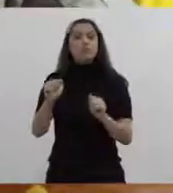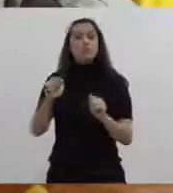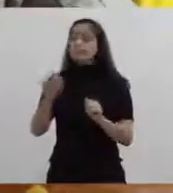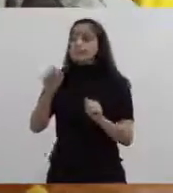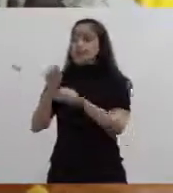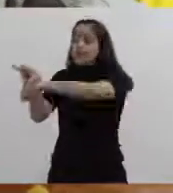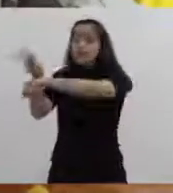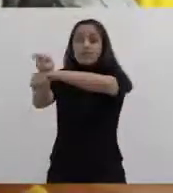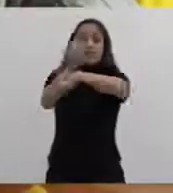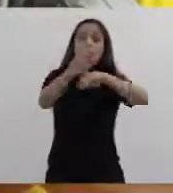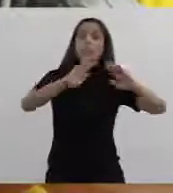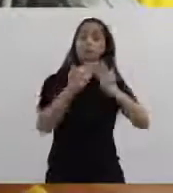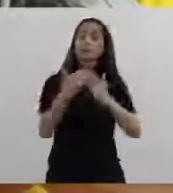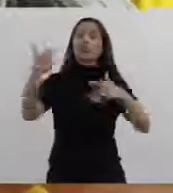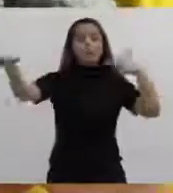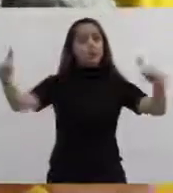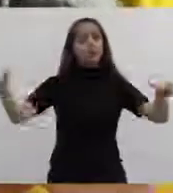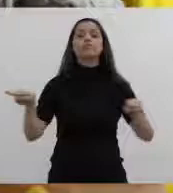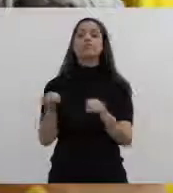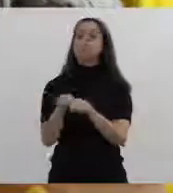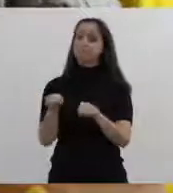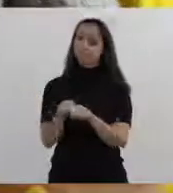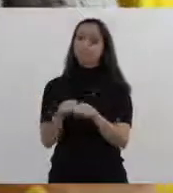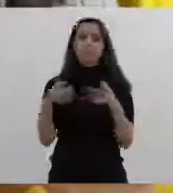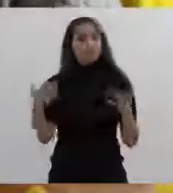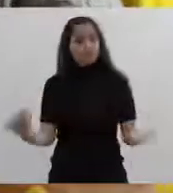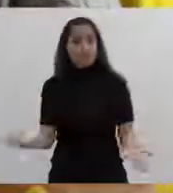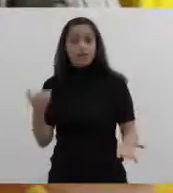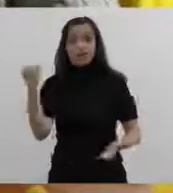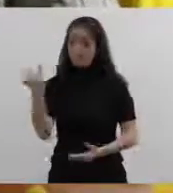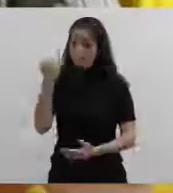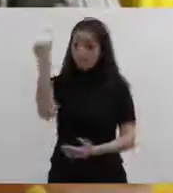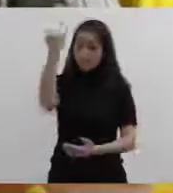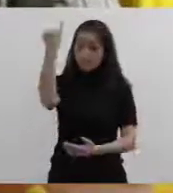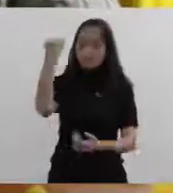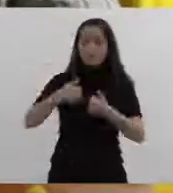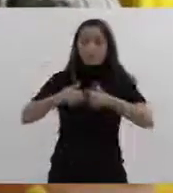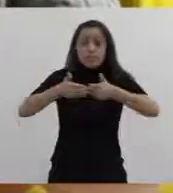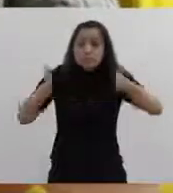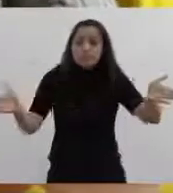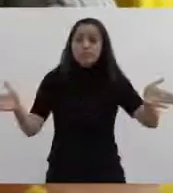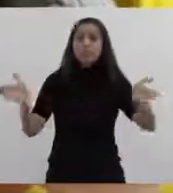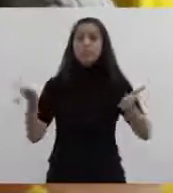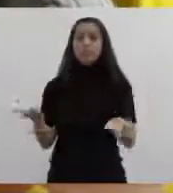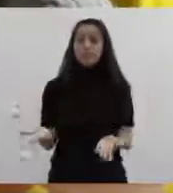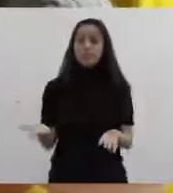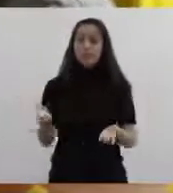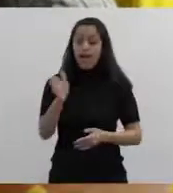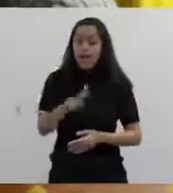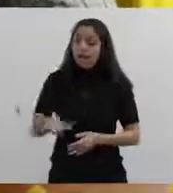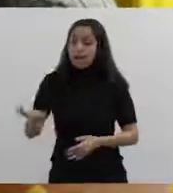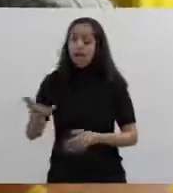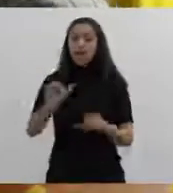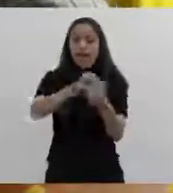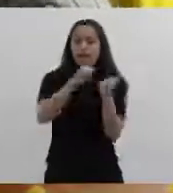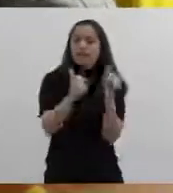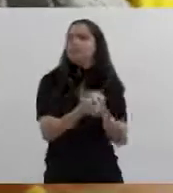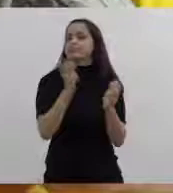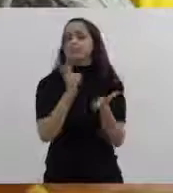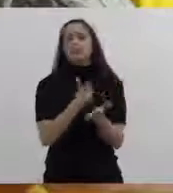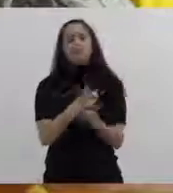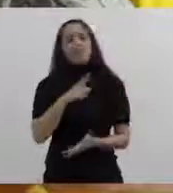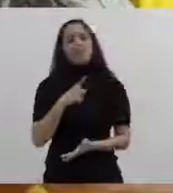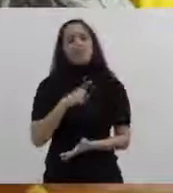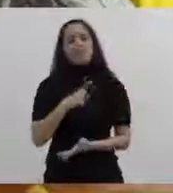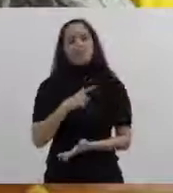elas? Eu disse que, pela experiência da minha escola, toda vez que havíamos pensado em um estudante, as adaptações